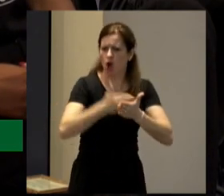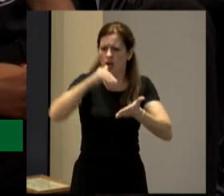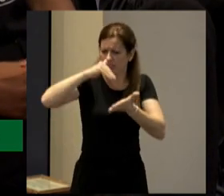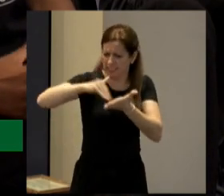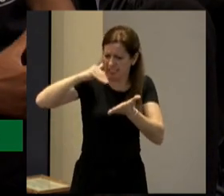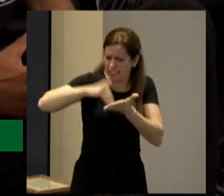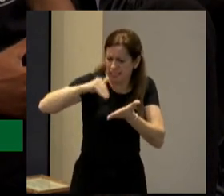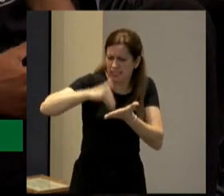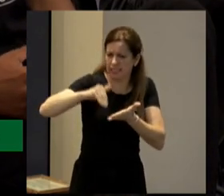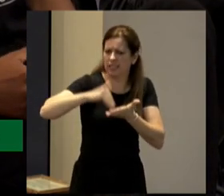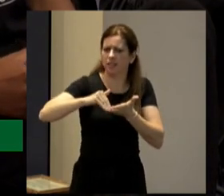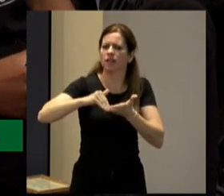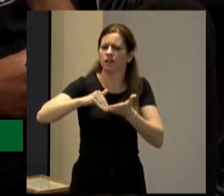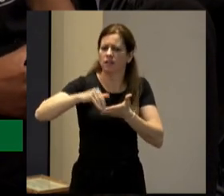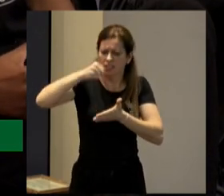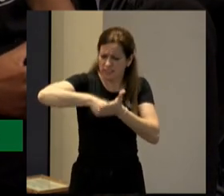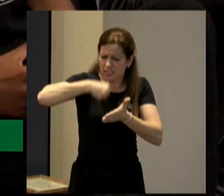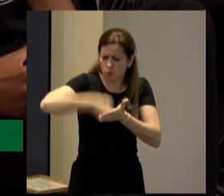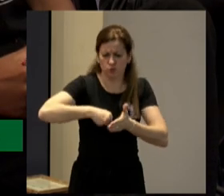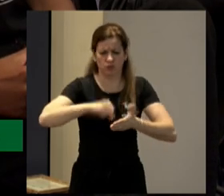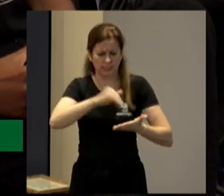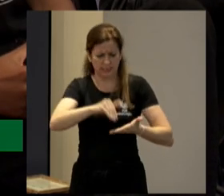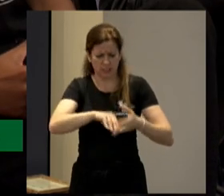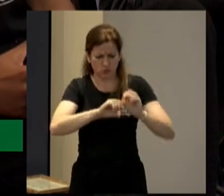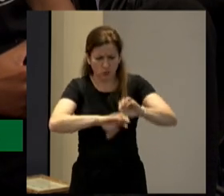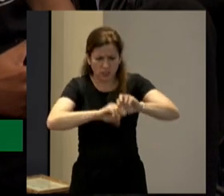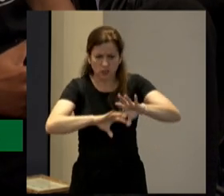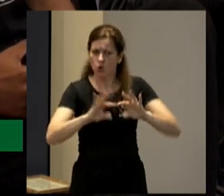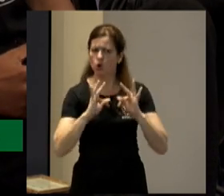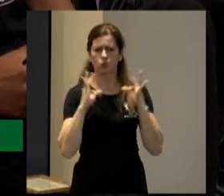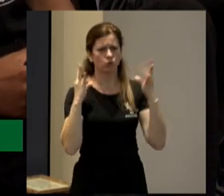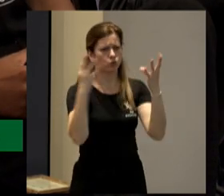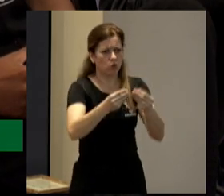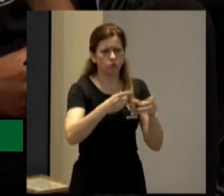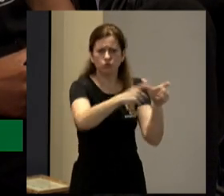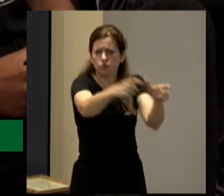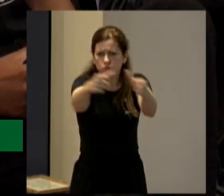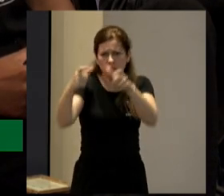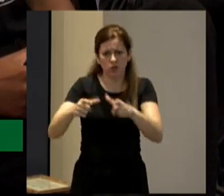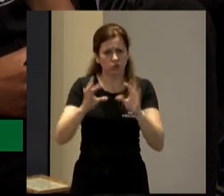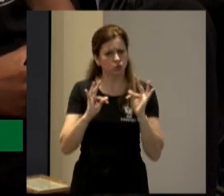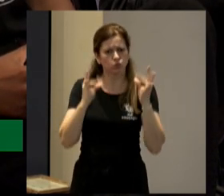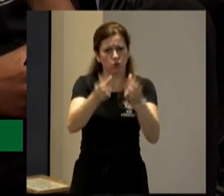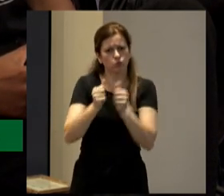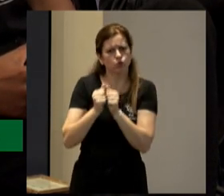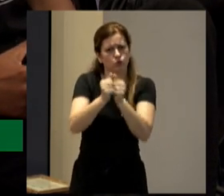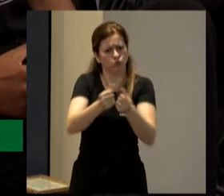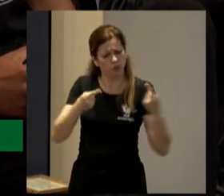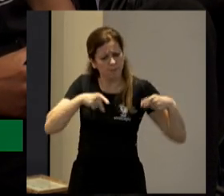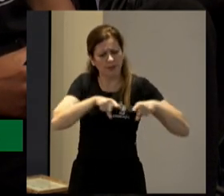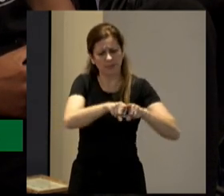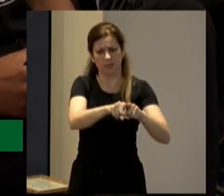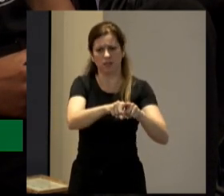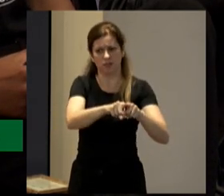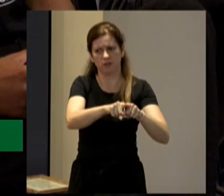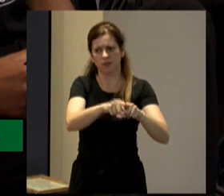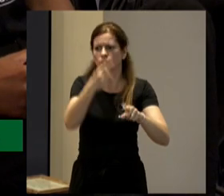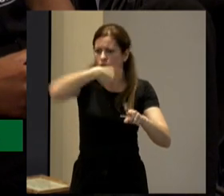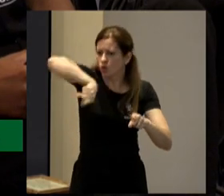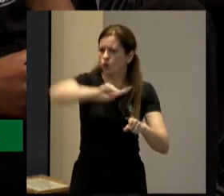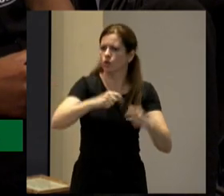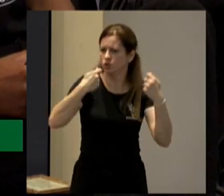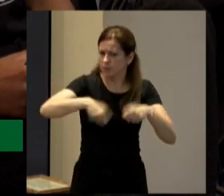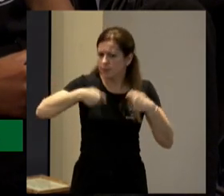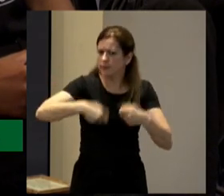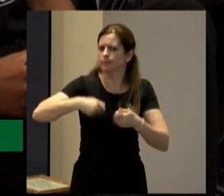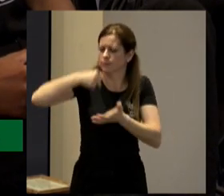de Educação, que estamos em todos os espaços dessa rede municipal de educação. Ou nós fazemos isso, ou nós estamos